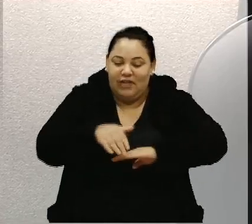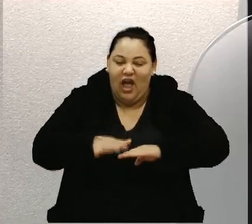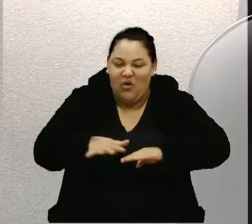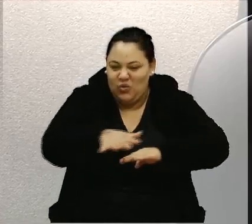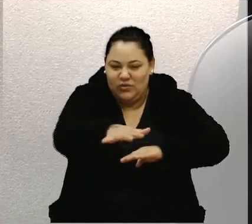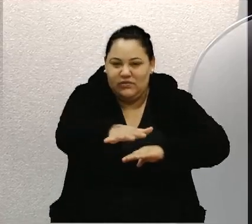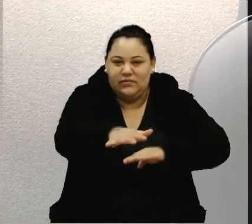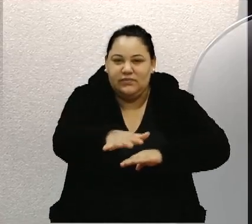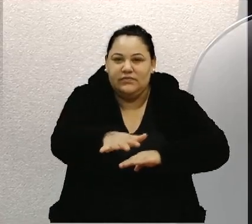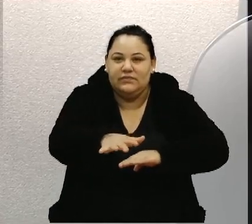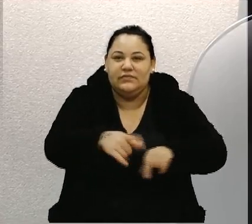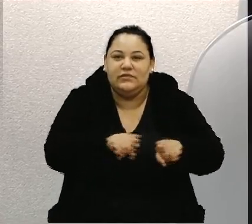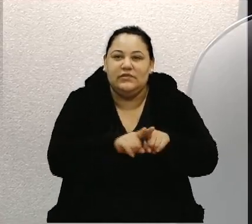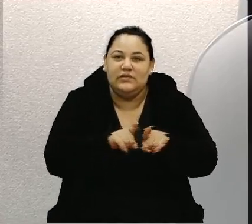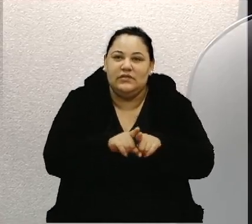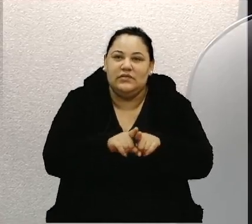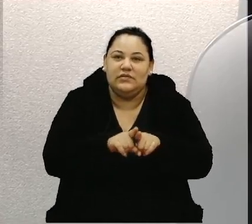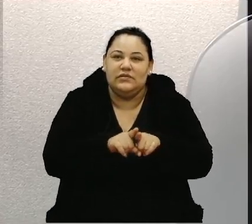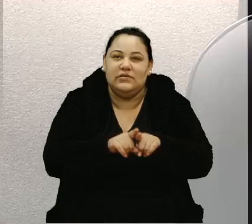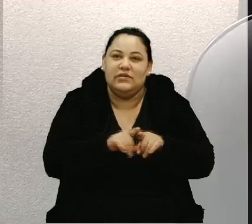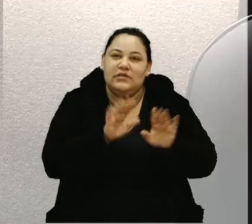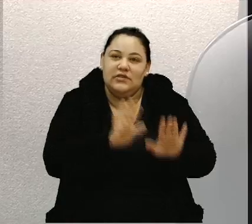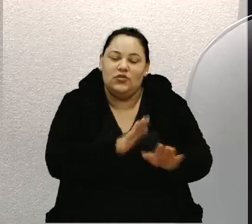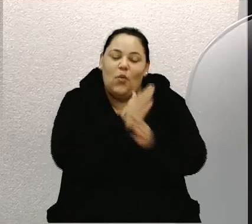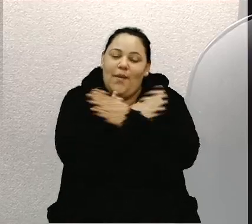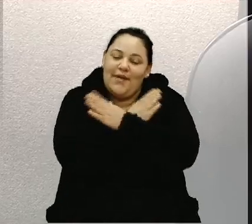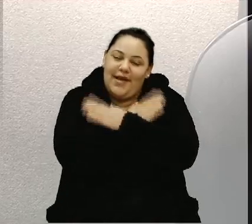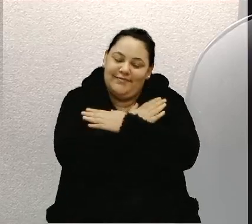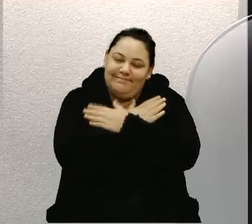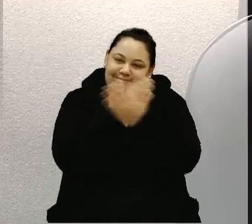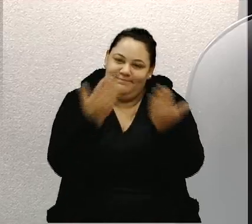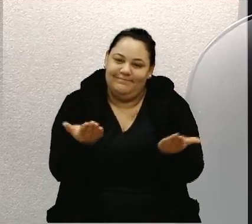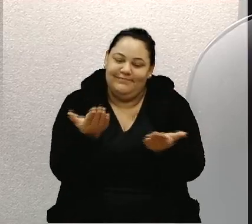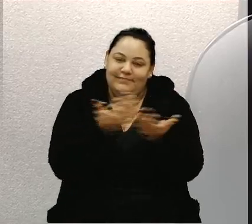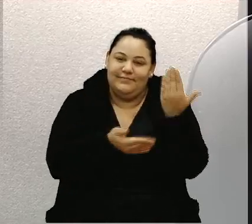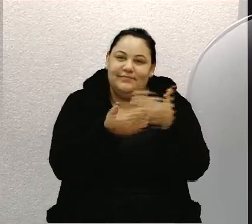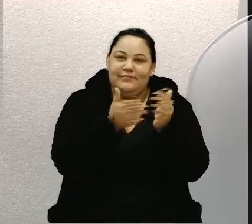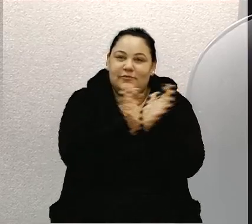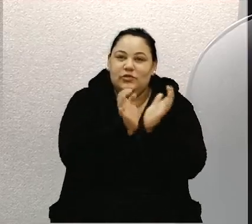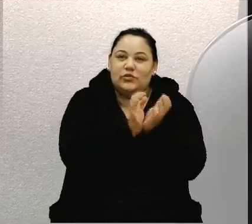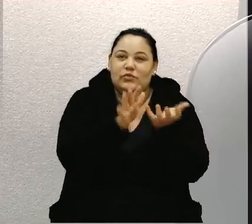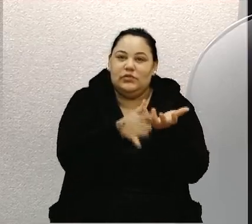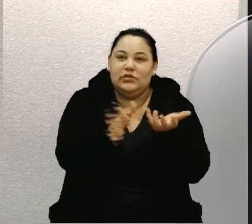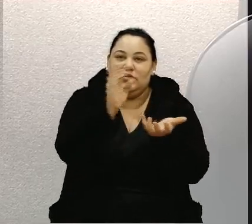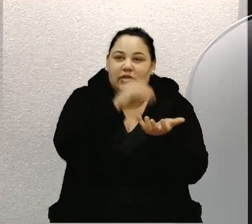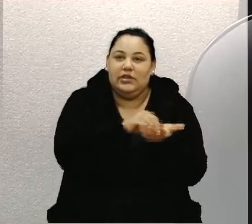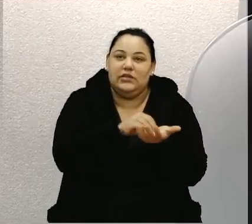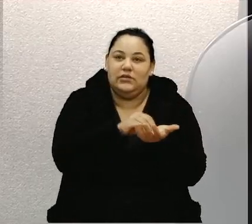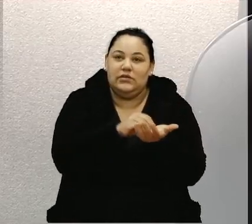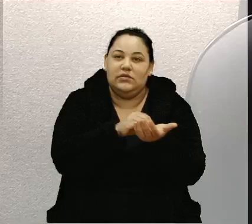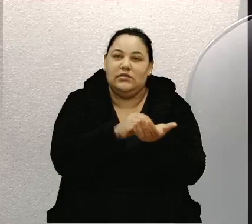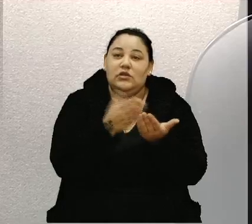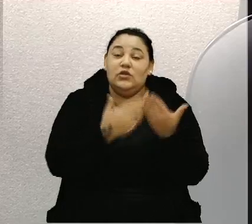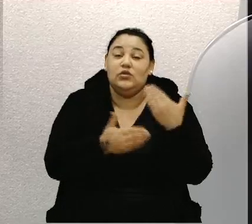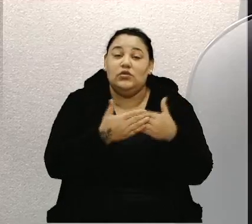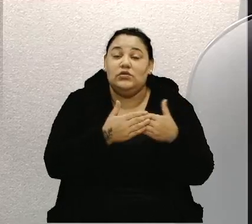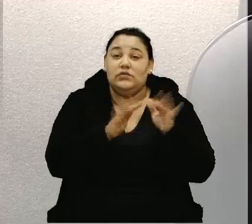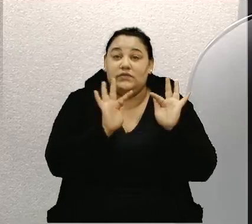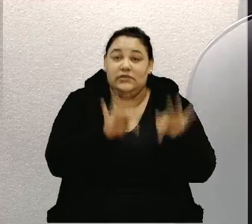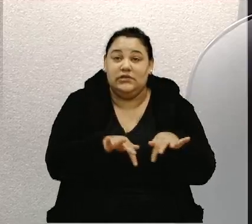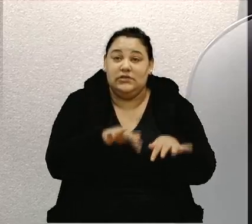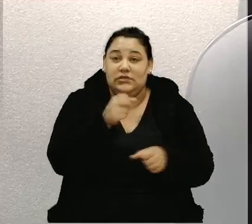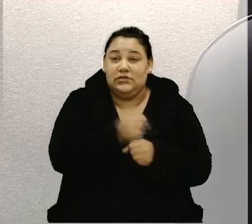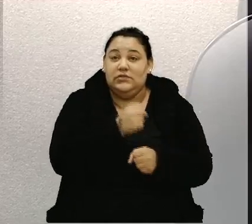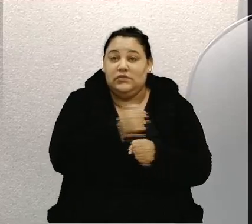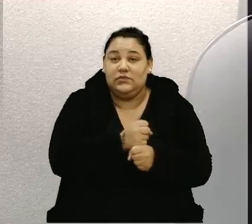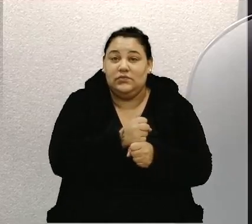em Cerro da Glória. Então, fica aqui um abraço, né, para toda a equipe da Codeca, para todos que estão finalizando já essa obra,